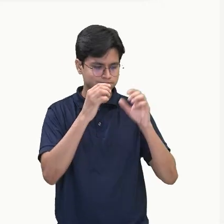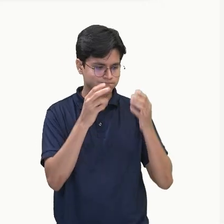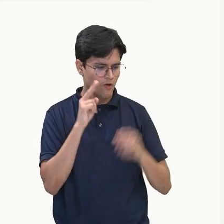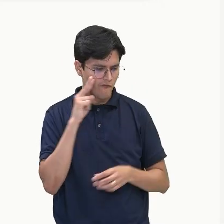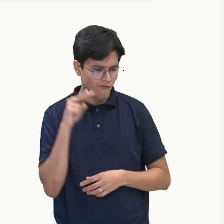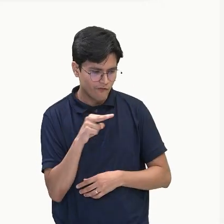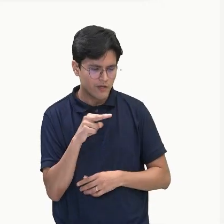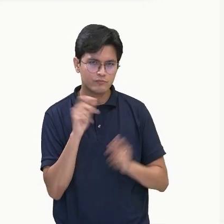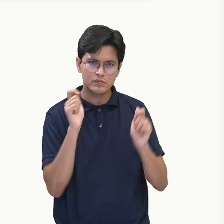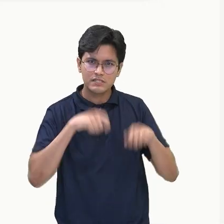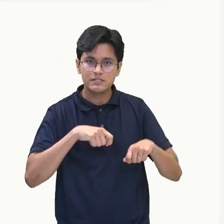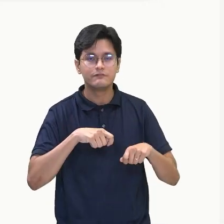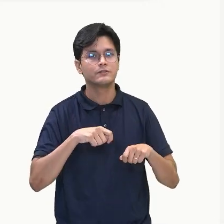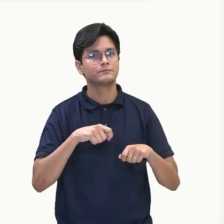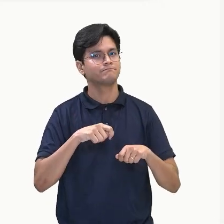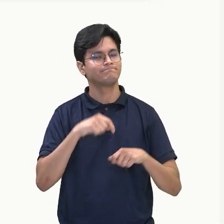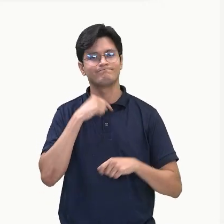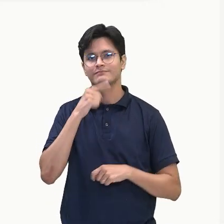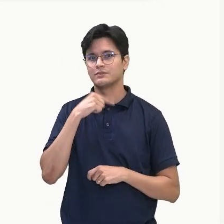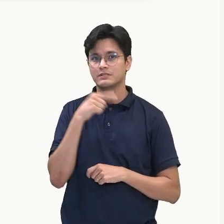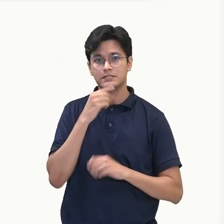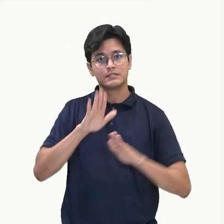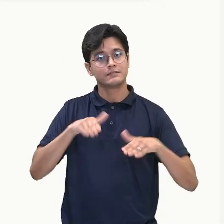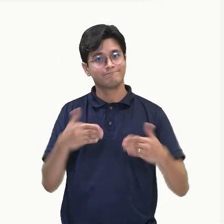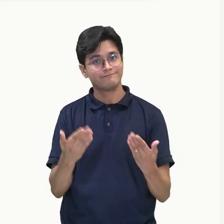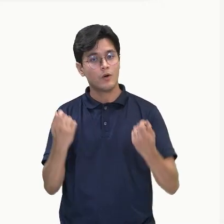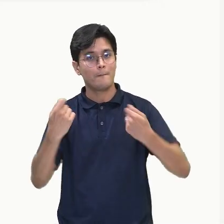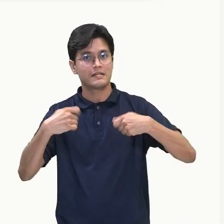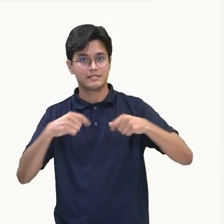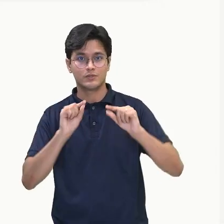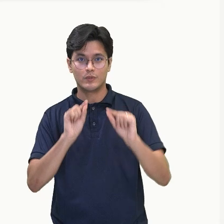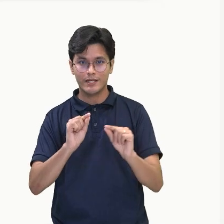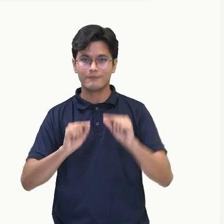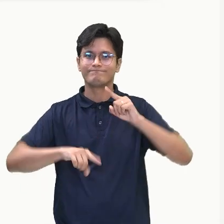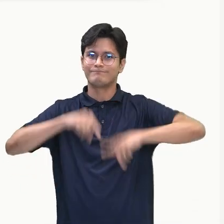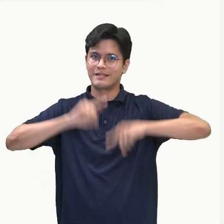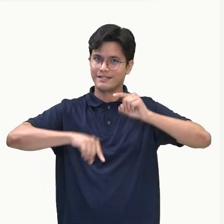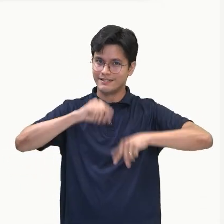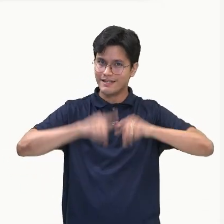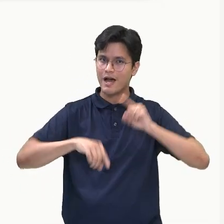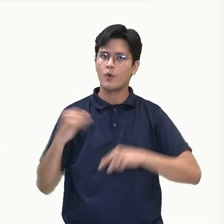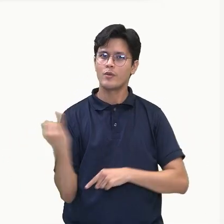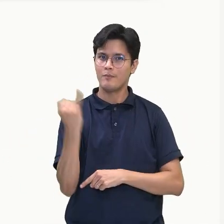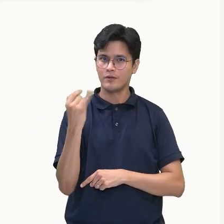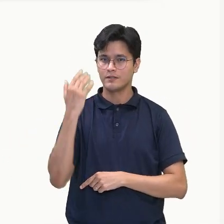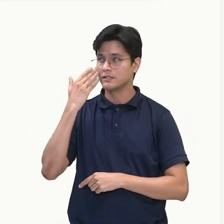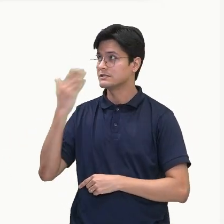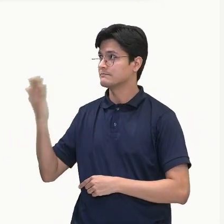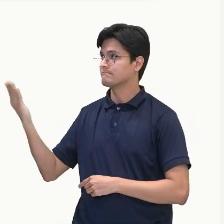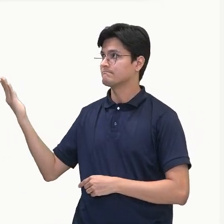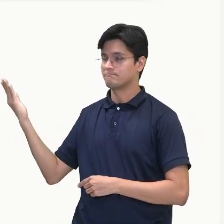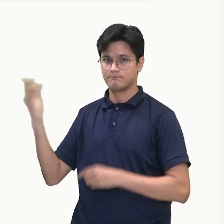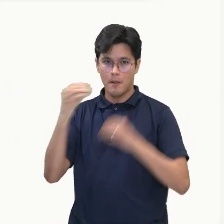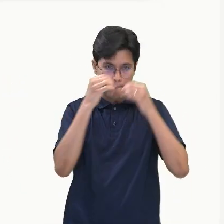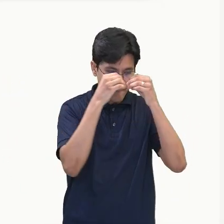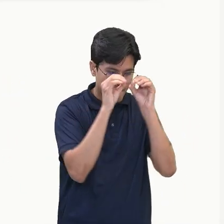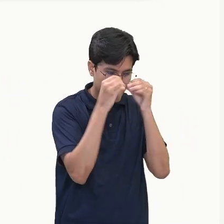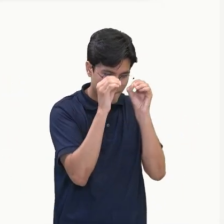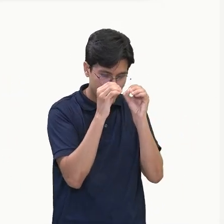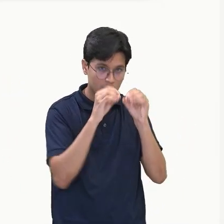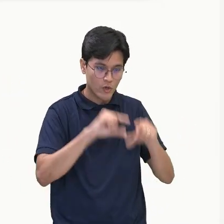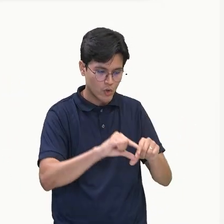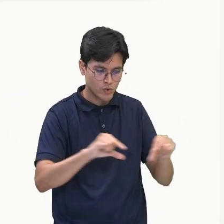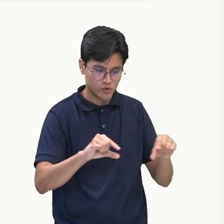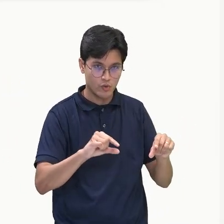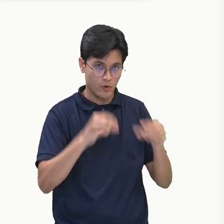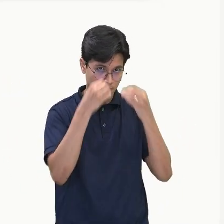Então, nós precisamos aí da ajuda de um instrumento muito importante, que é o microscópio. Então, o